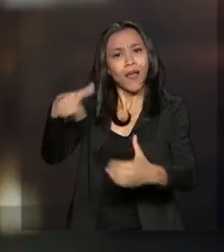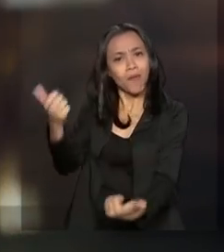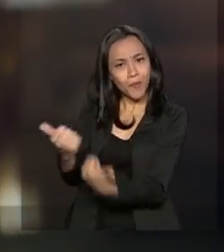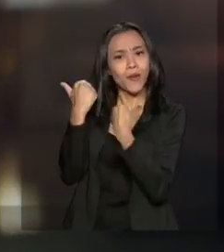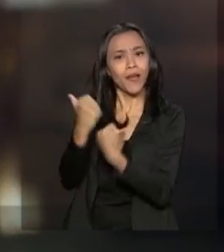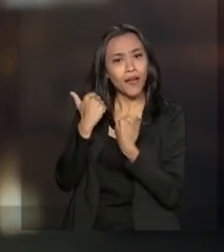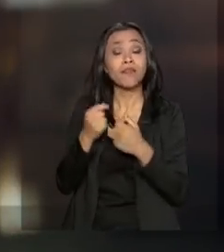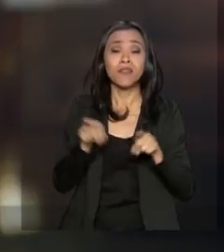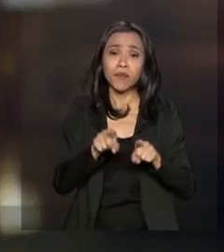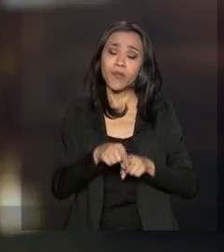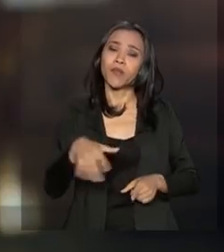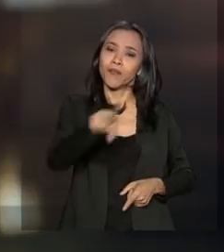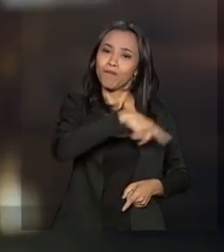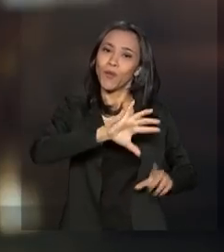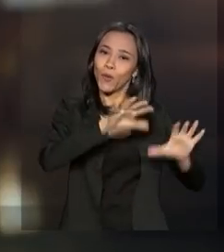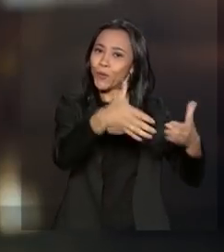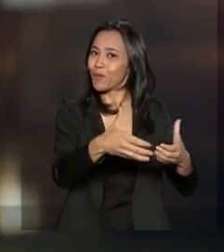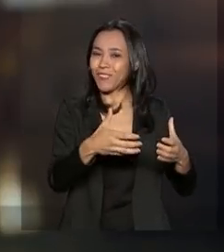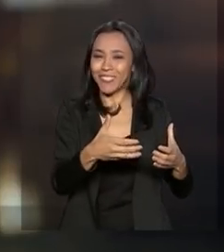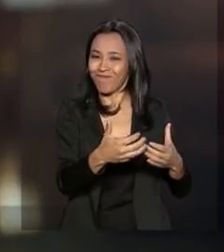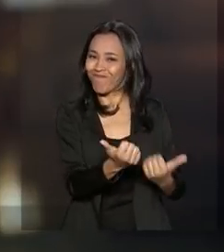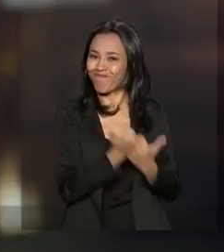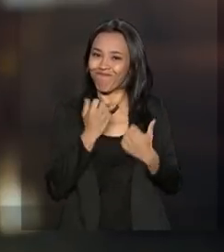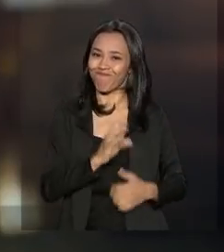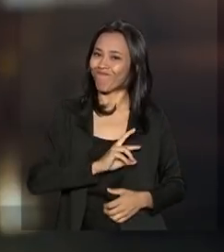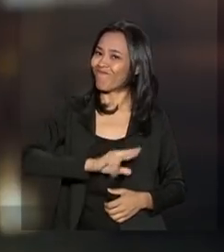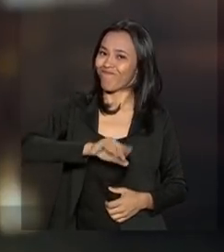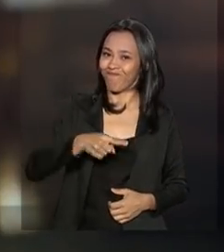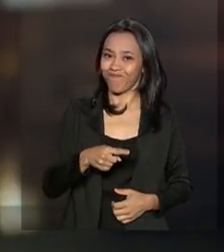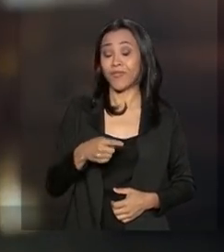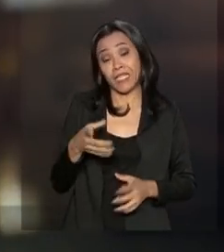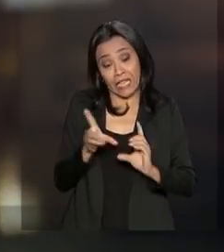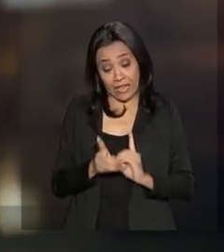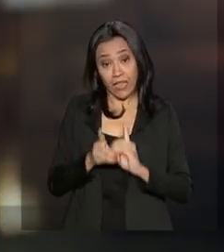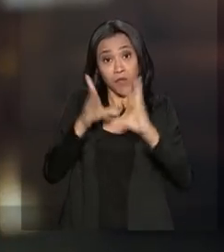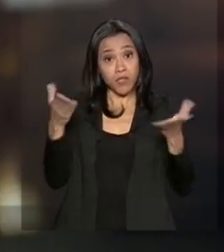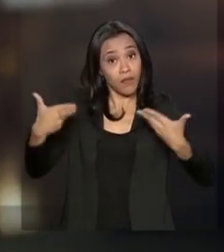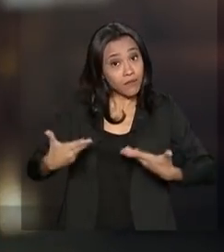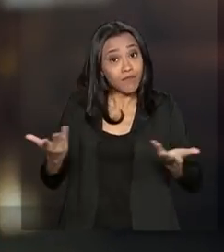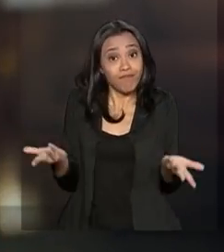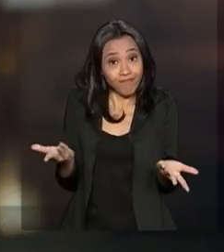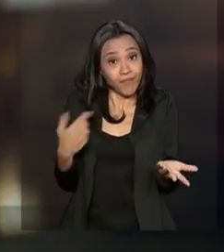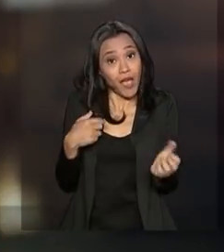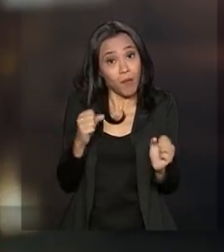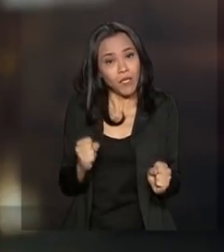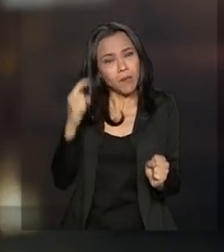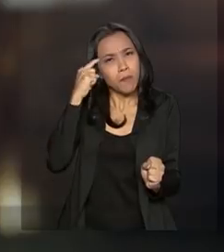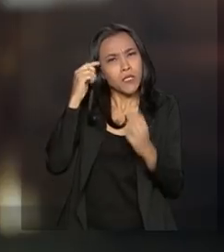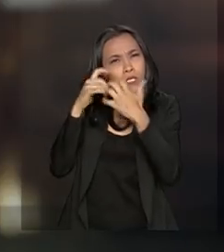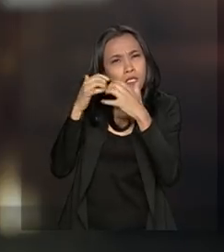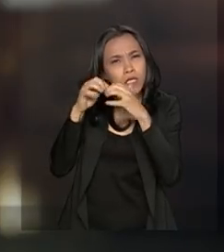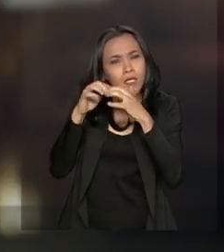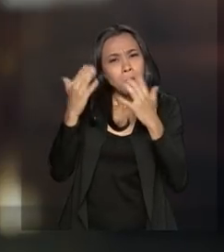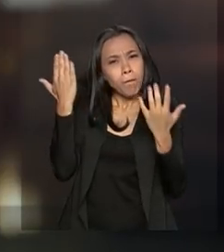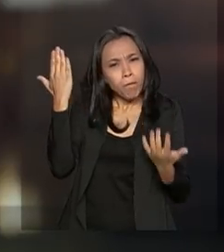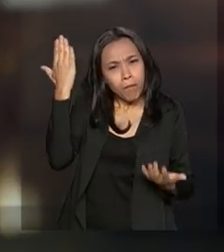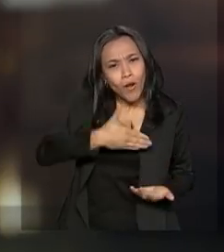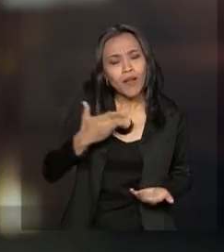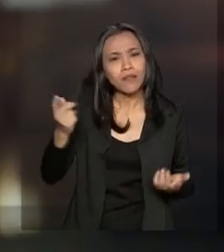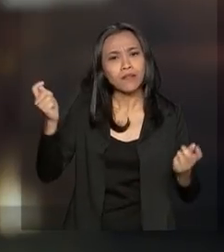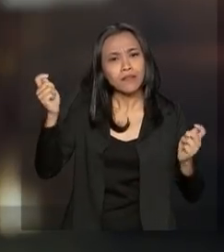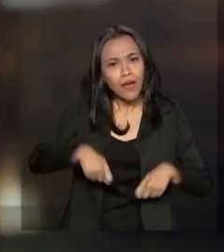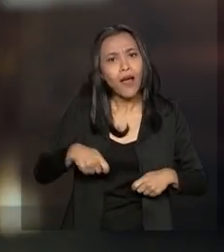apoiaram e também aos que não me apoiaram. Porque democracia é isso, é poder pensar e provar que é